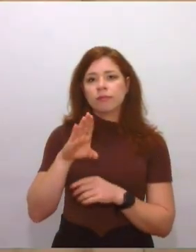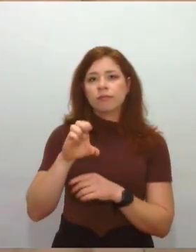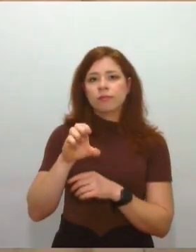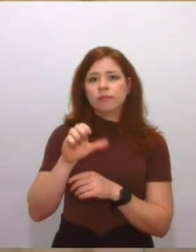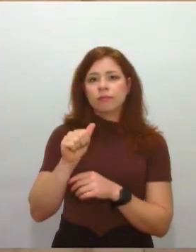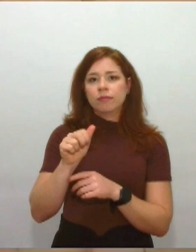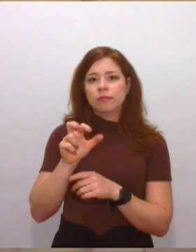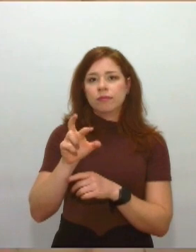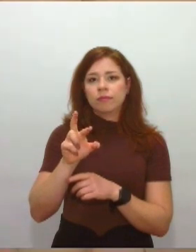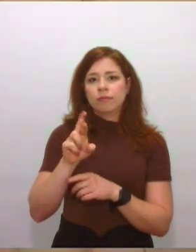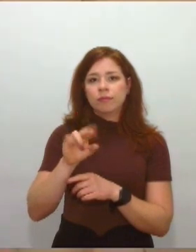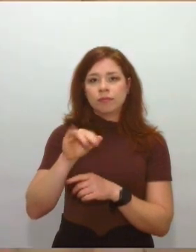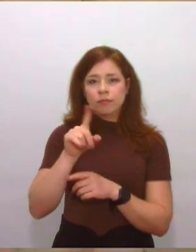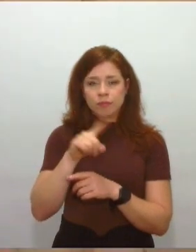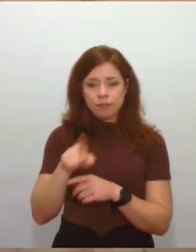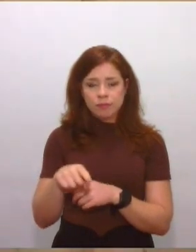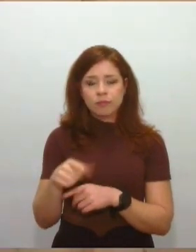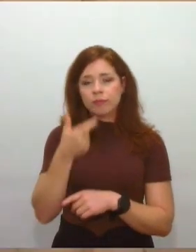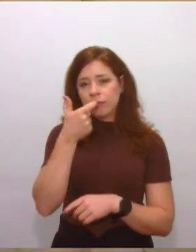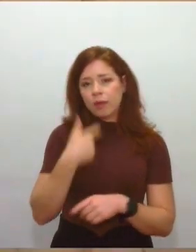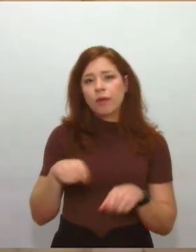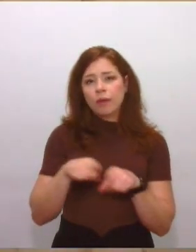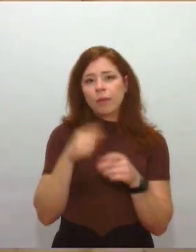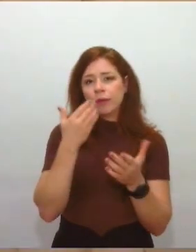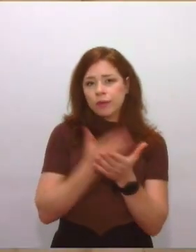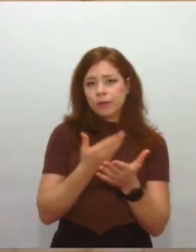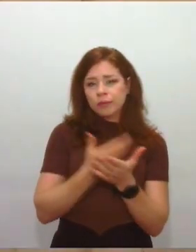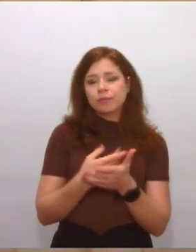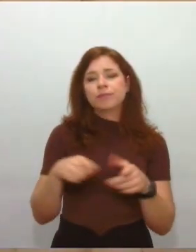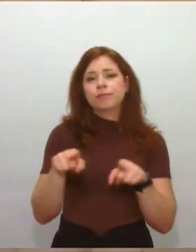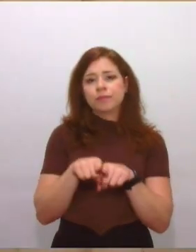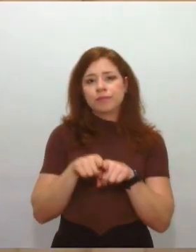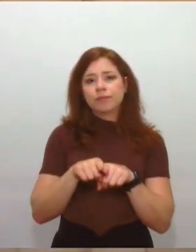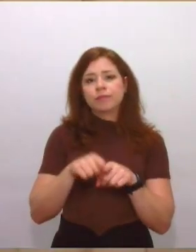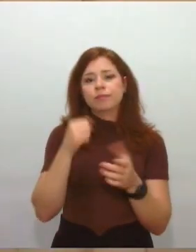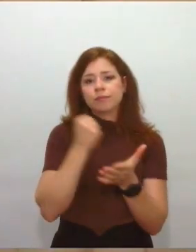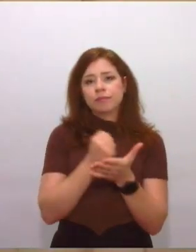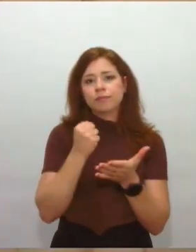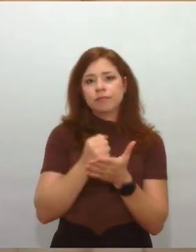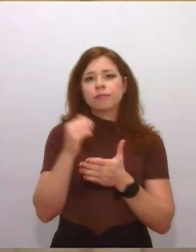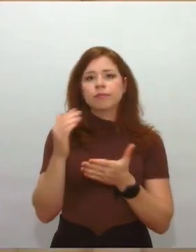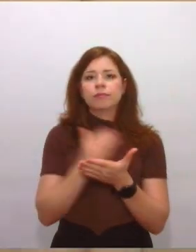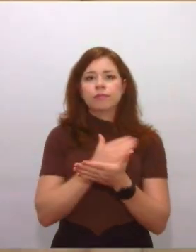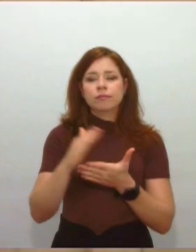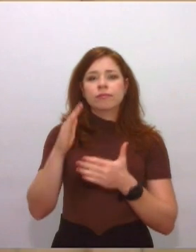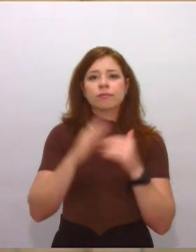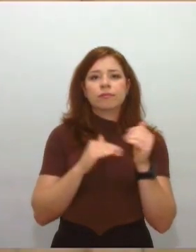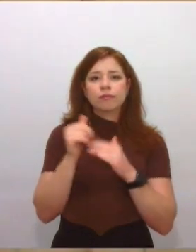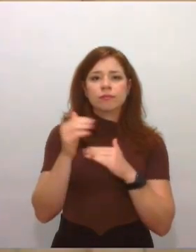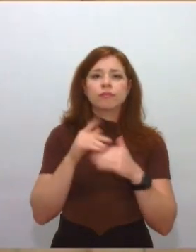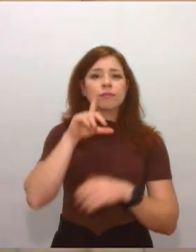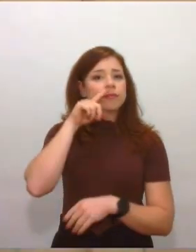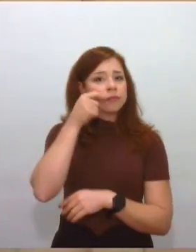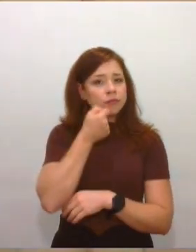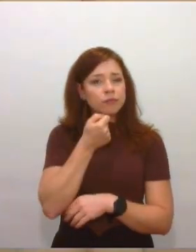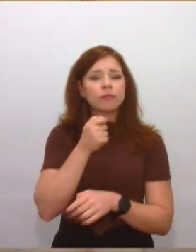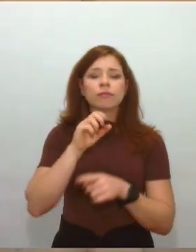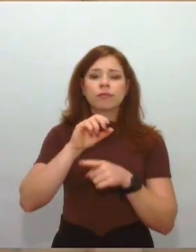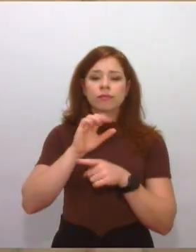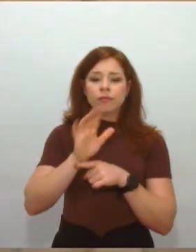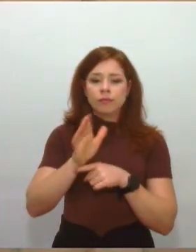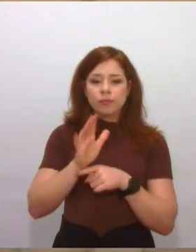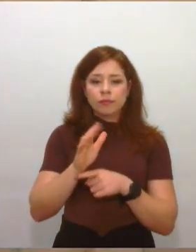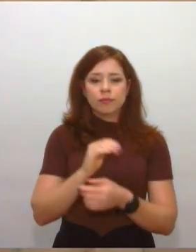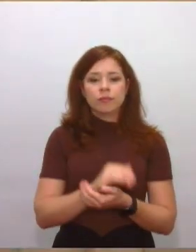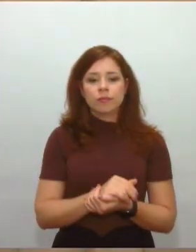e a gente também precisou contratar profissionais da capital para que esse filme tivesse cunho de